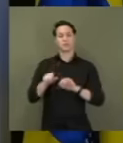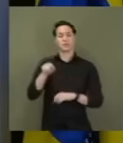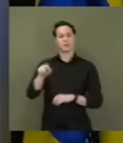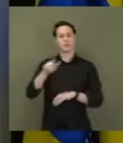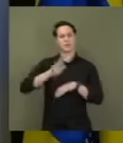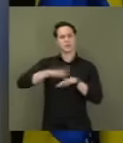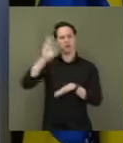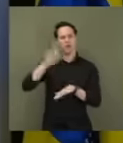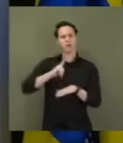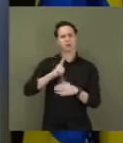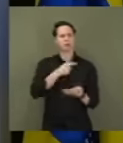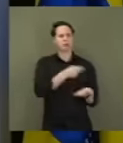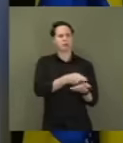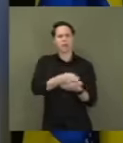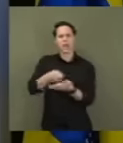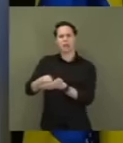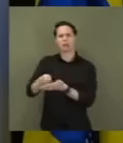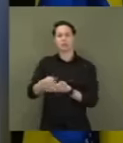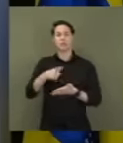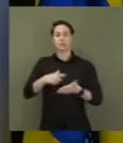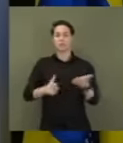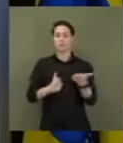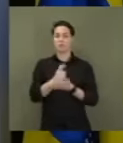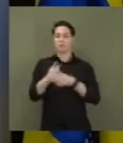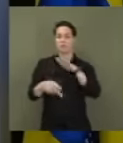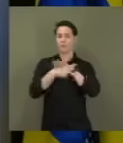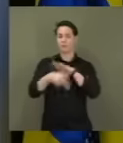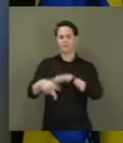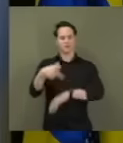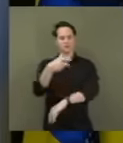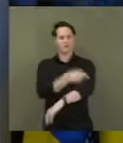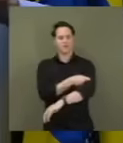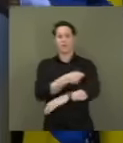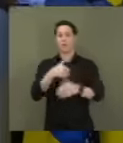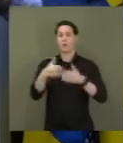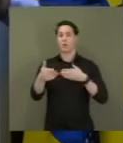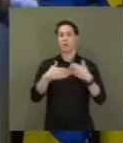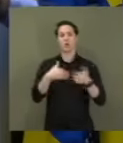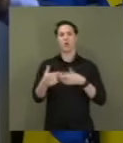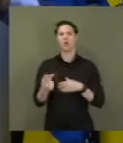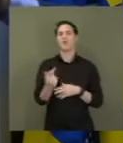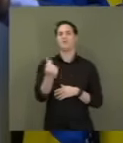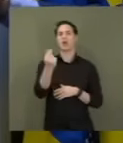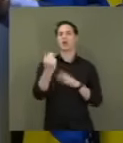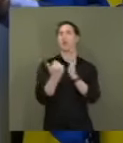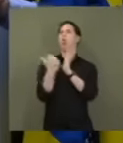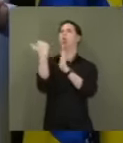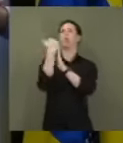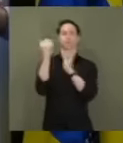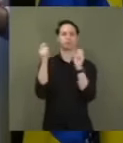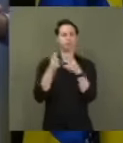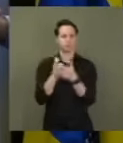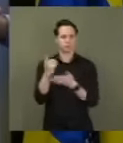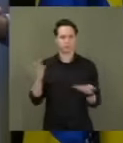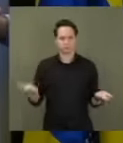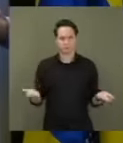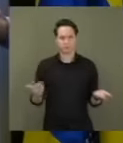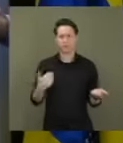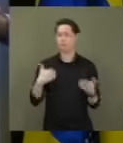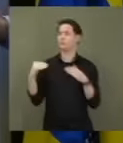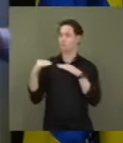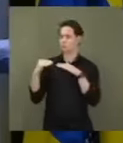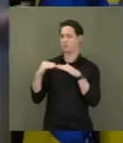mais cobrou aquisições da vacina a qualquer preço. Nesse aspecto eu